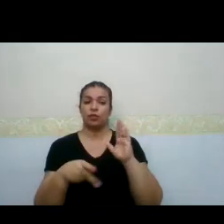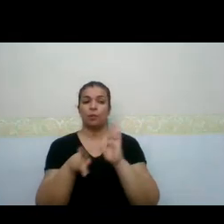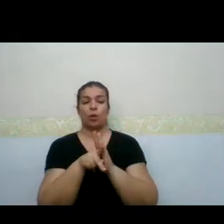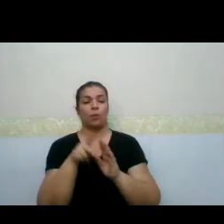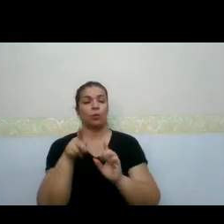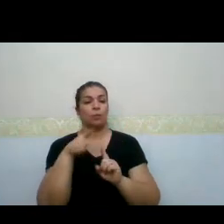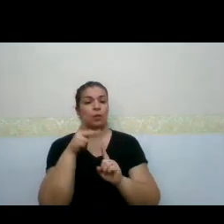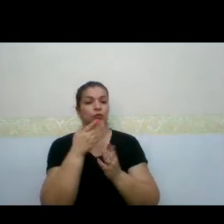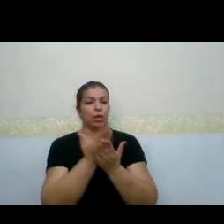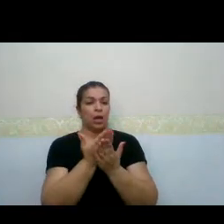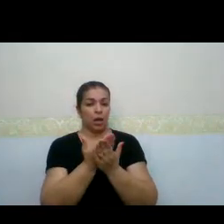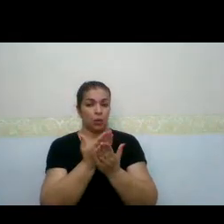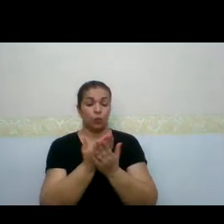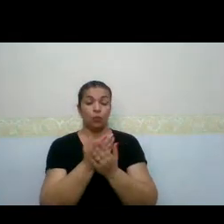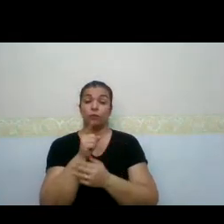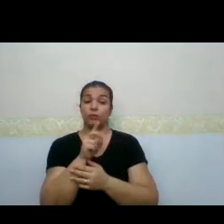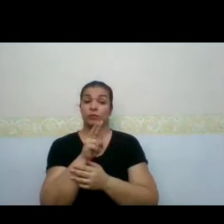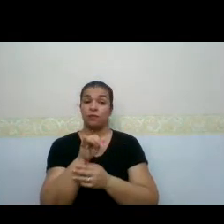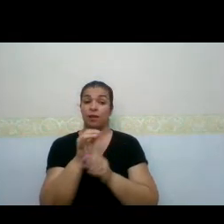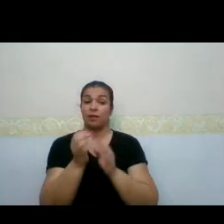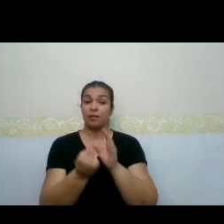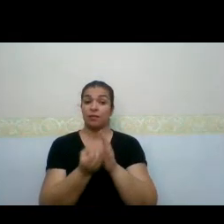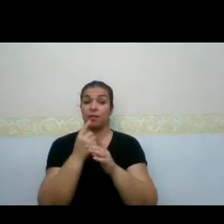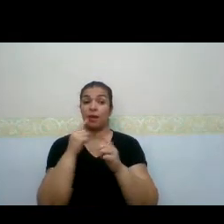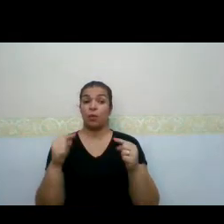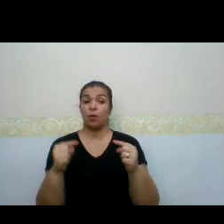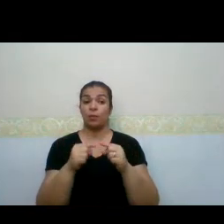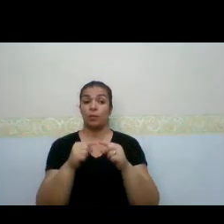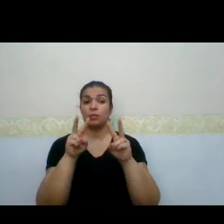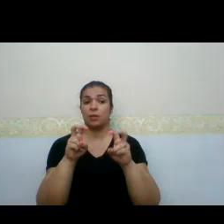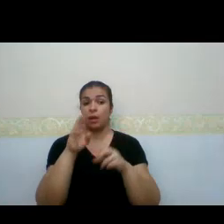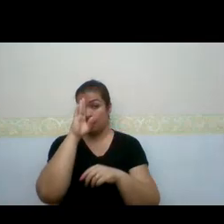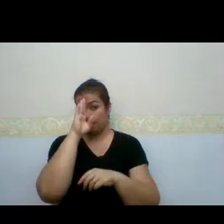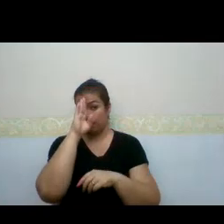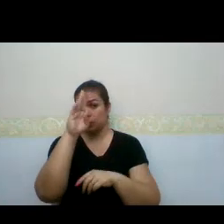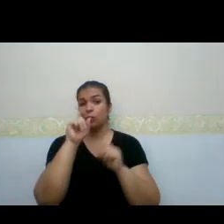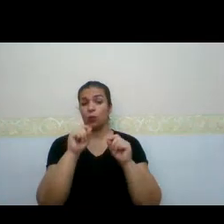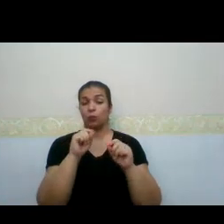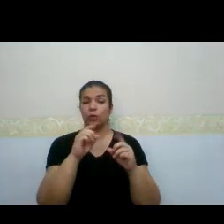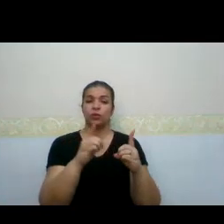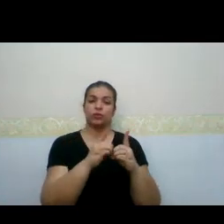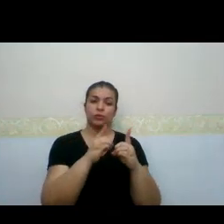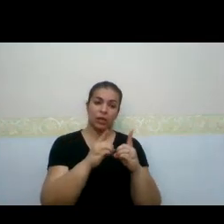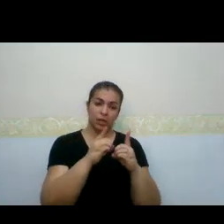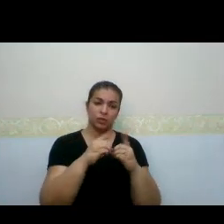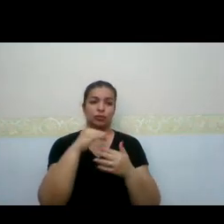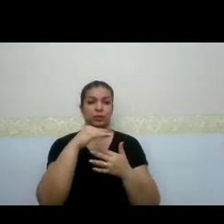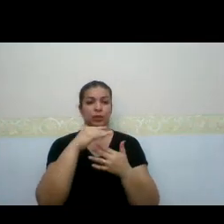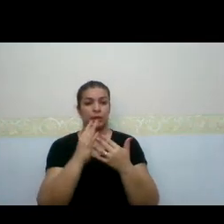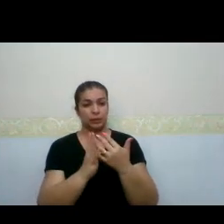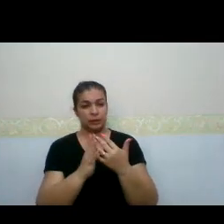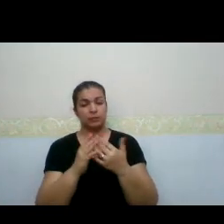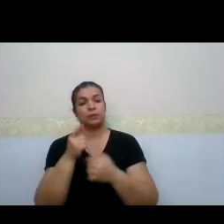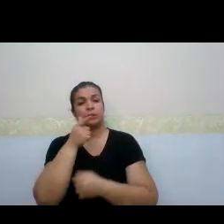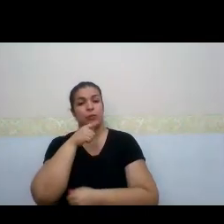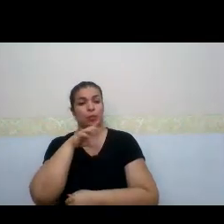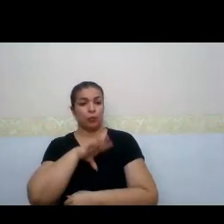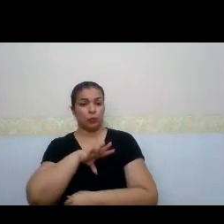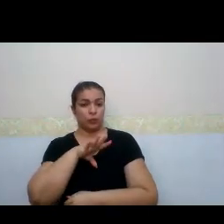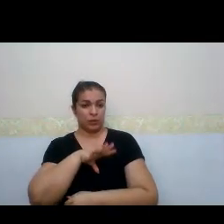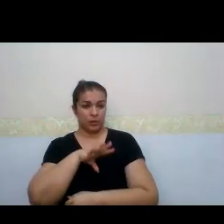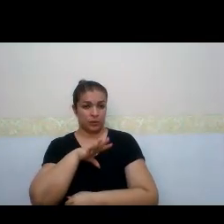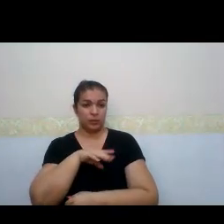elaborar, dentro do tema central, didática, Libras e língua portuguesa,